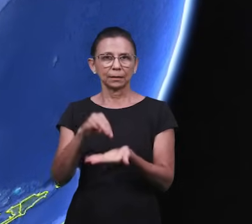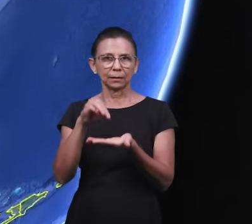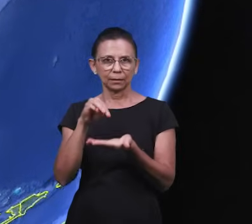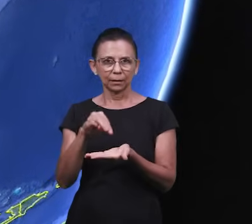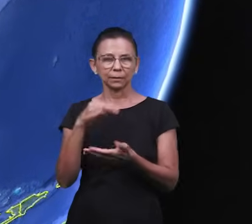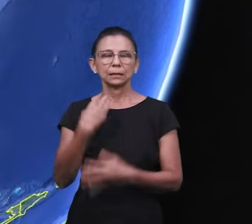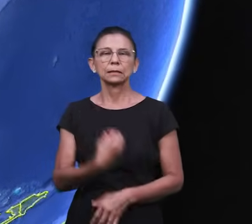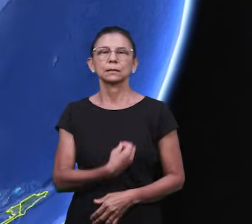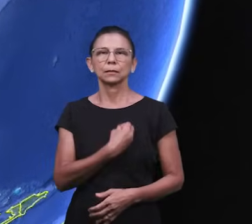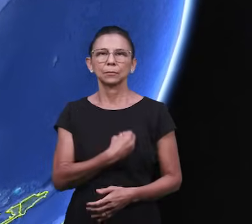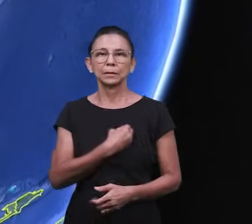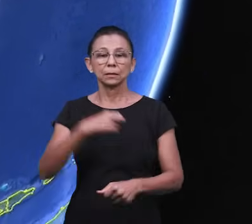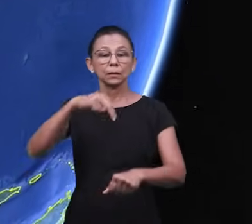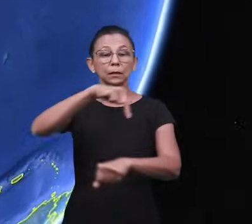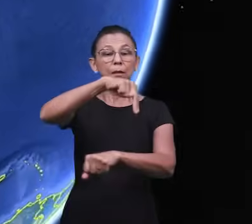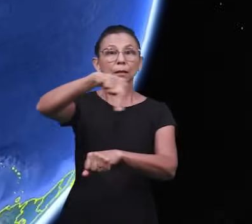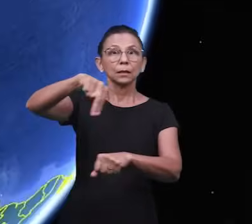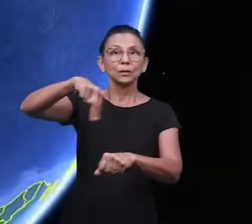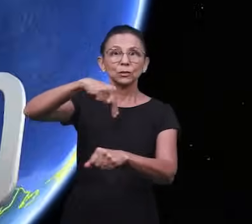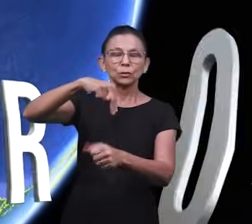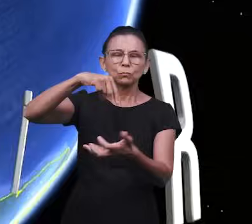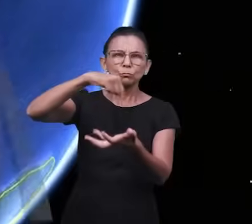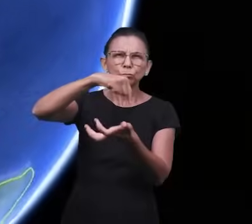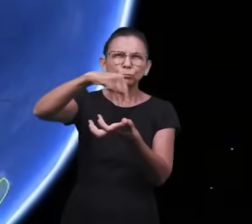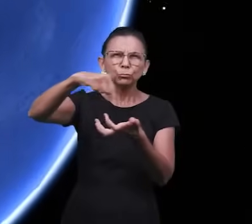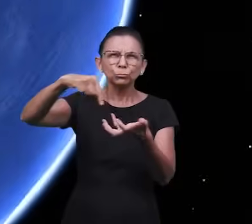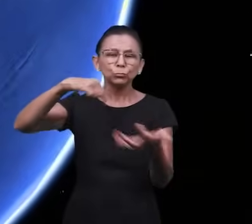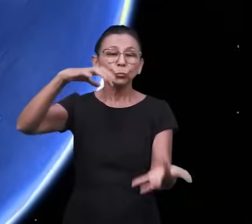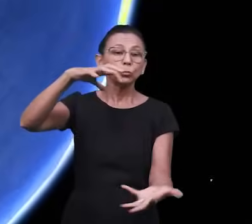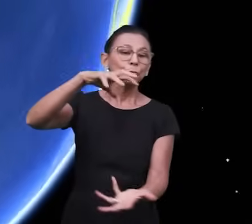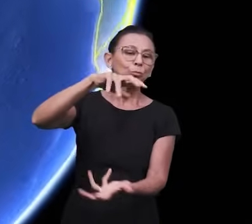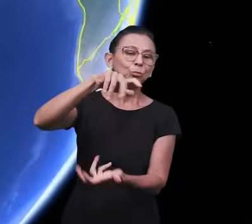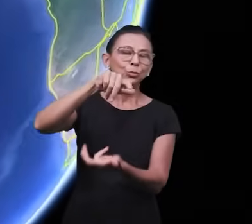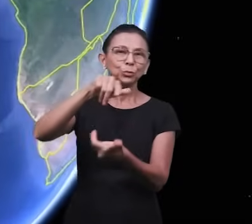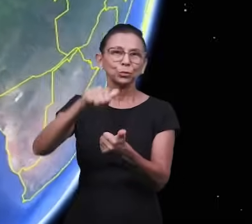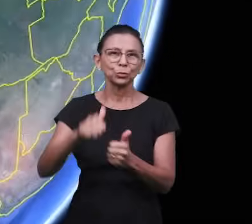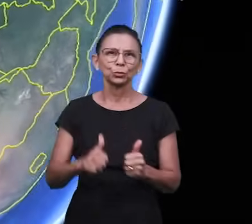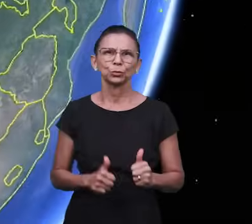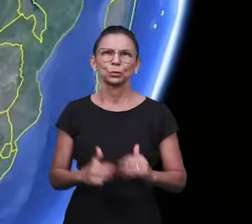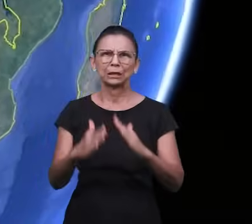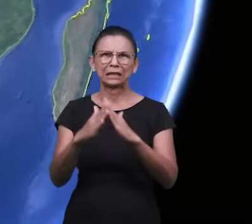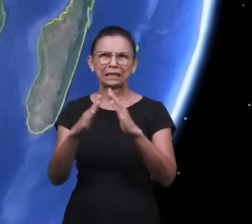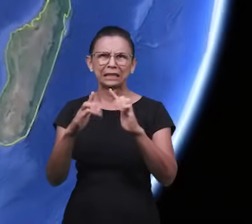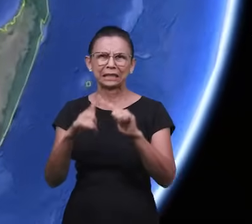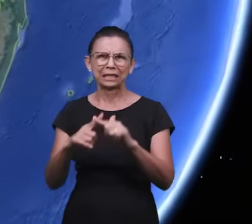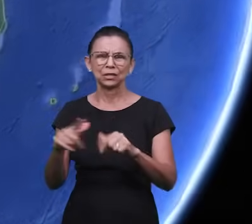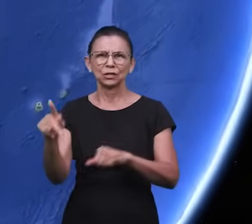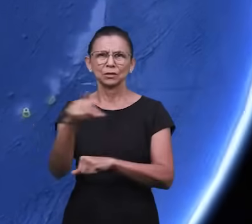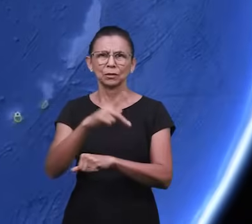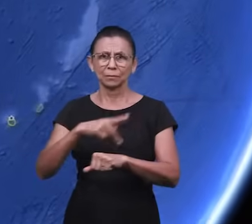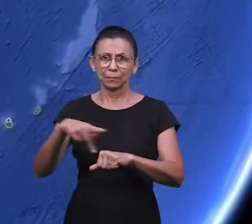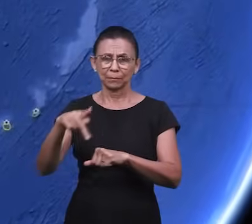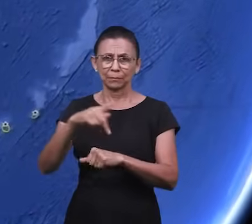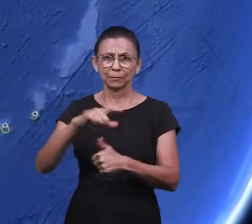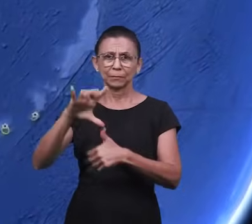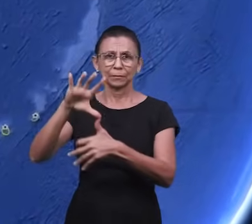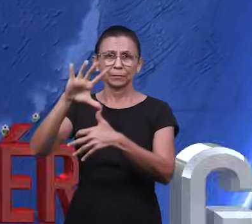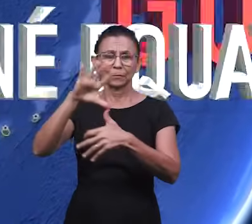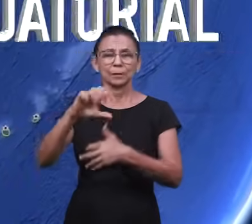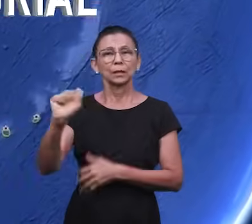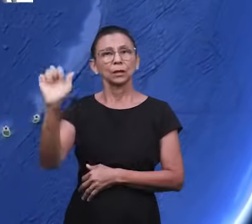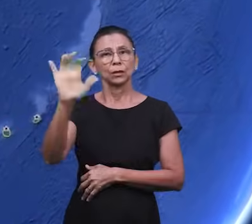Igreja Cristã Maranata está presente em nações de todos os continentes do planeta. Igrejas de países nas